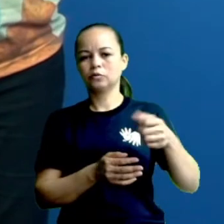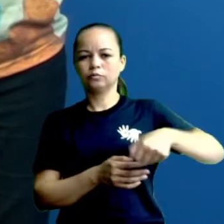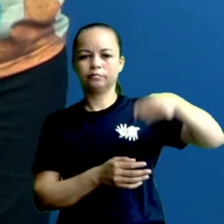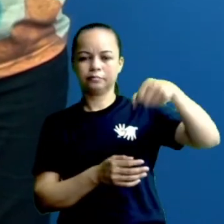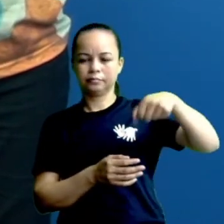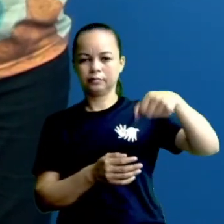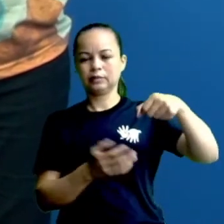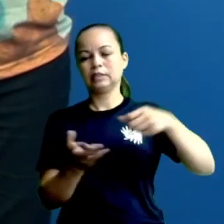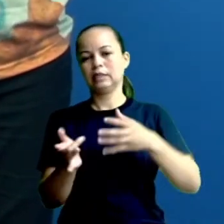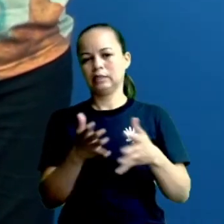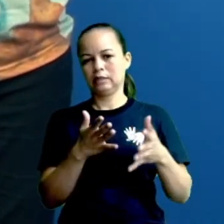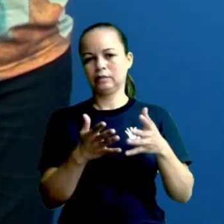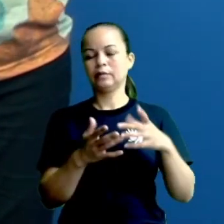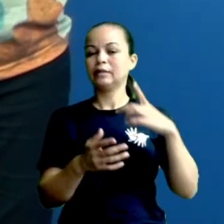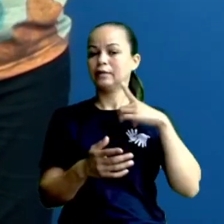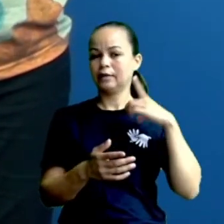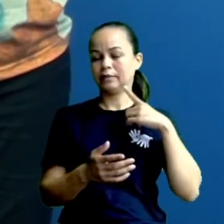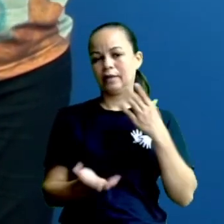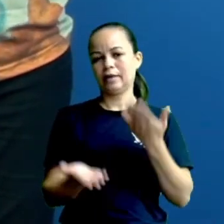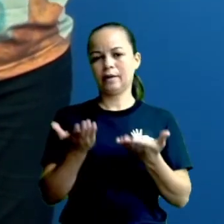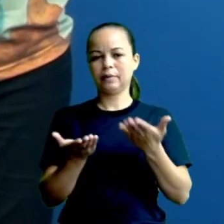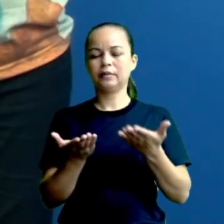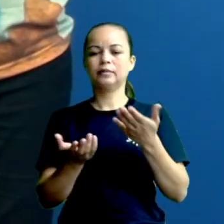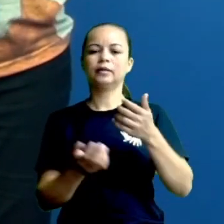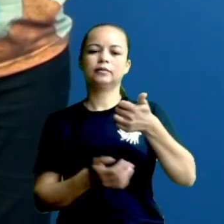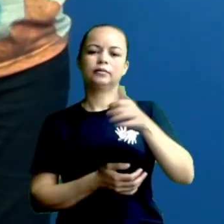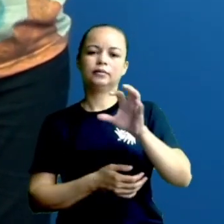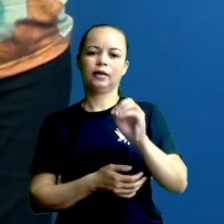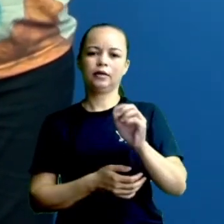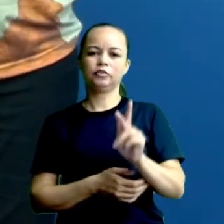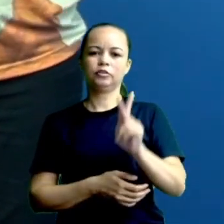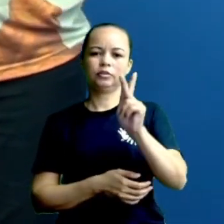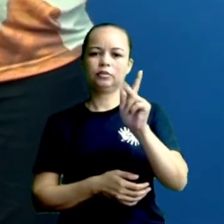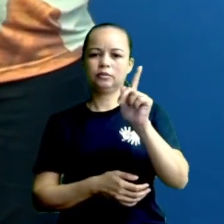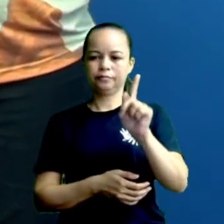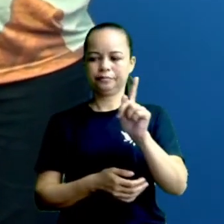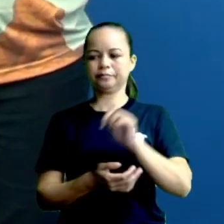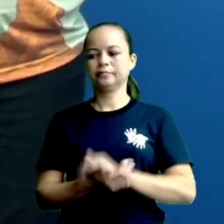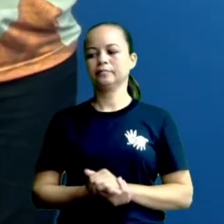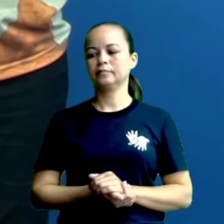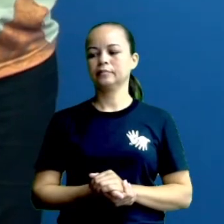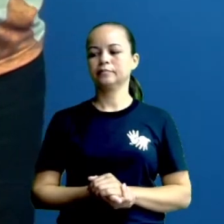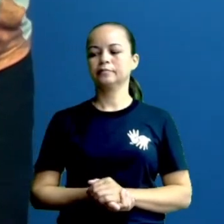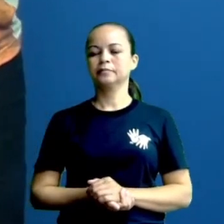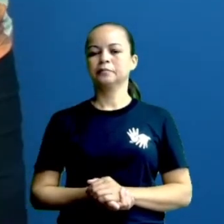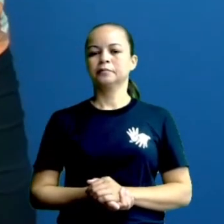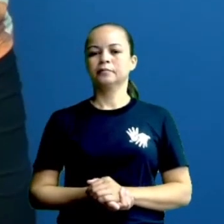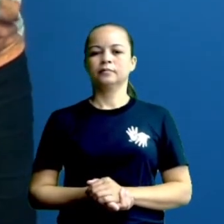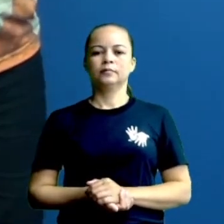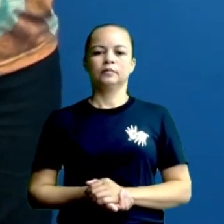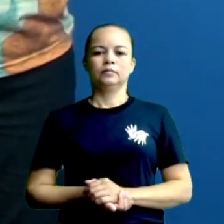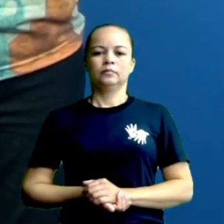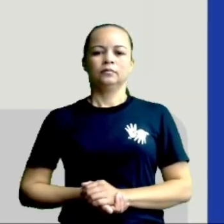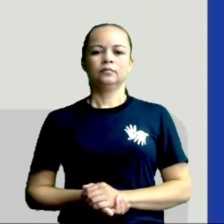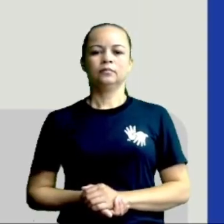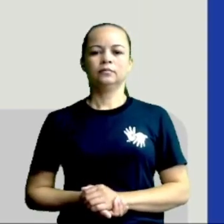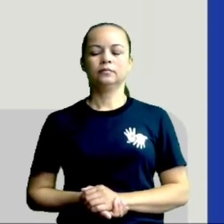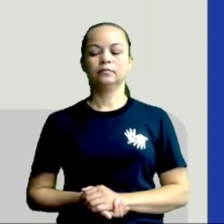eu encontro que o pacote tem a medida de 10km Ok então vamos seguir